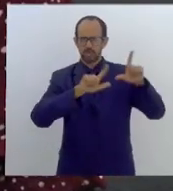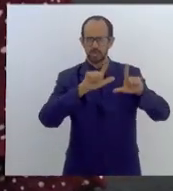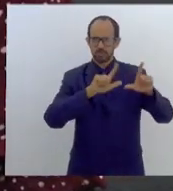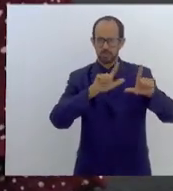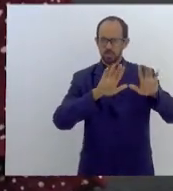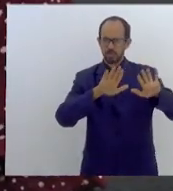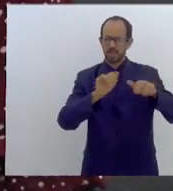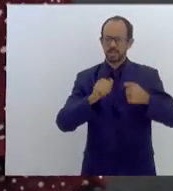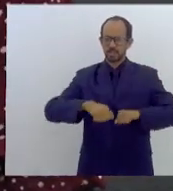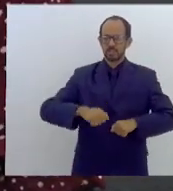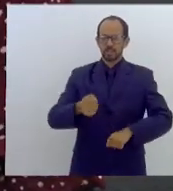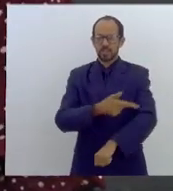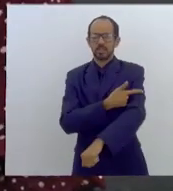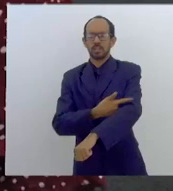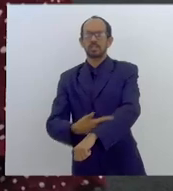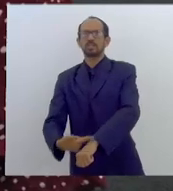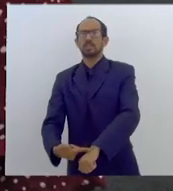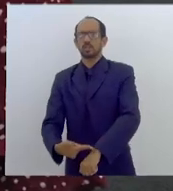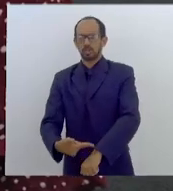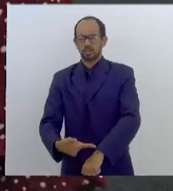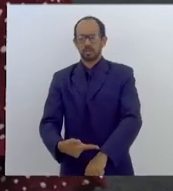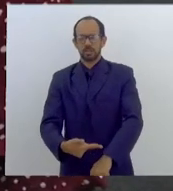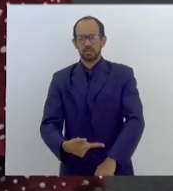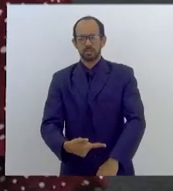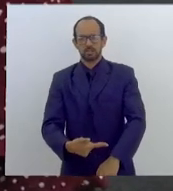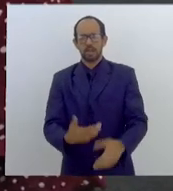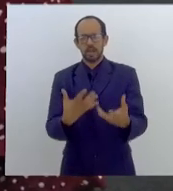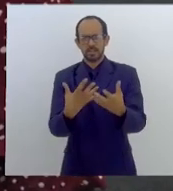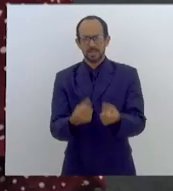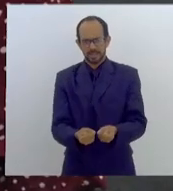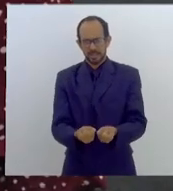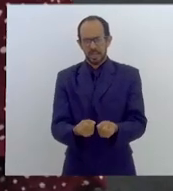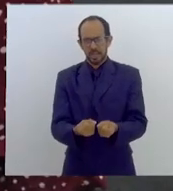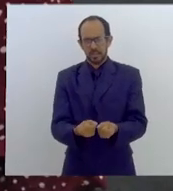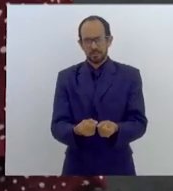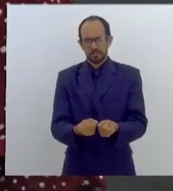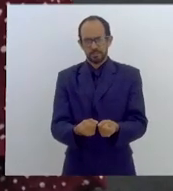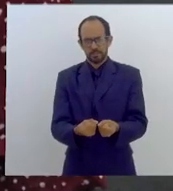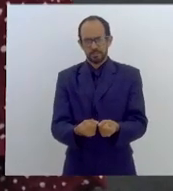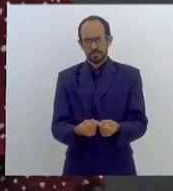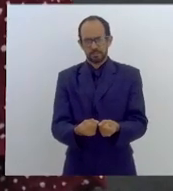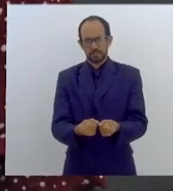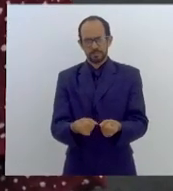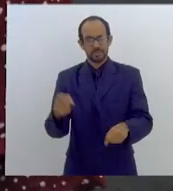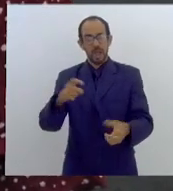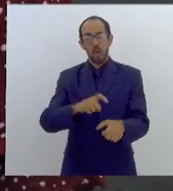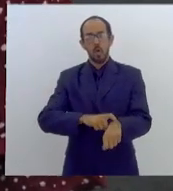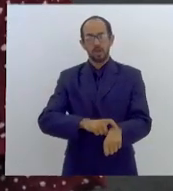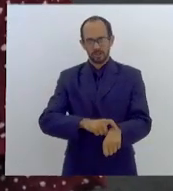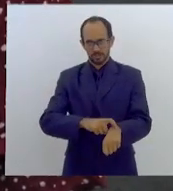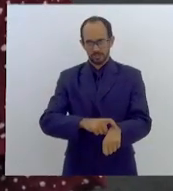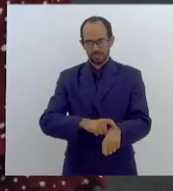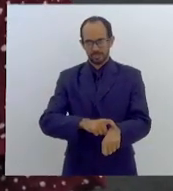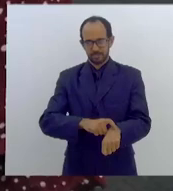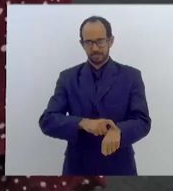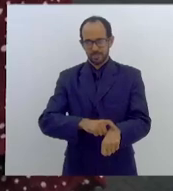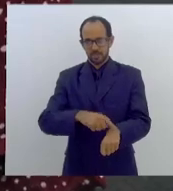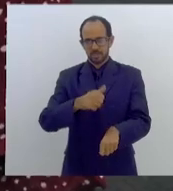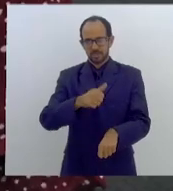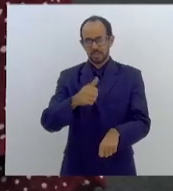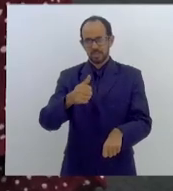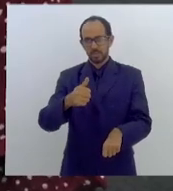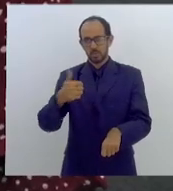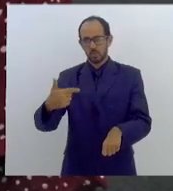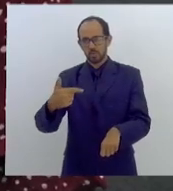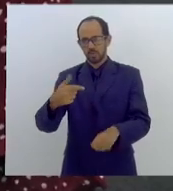ter tanta generosidade em aceitar de primeira mão 112 anos